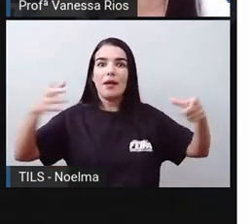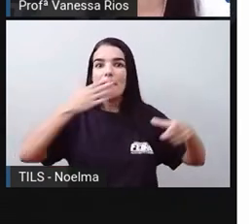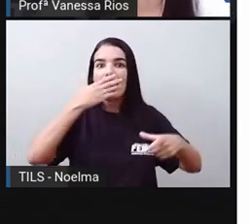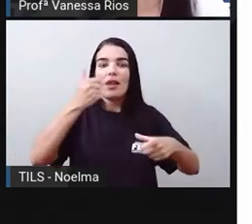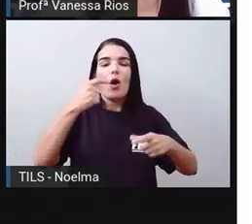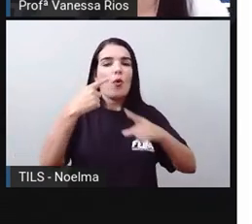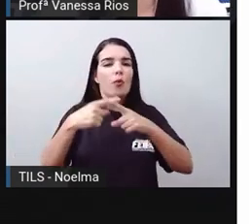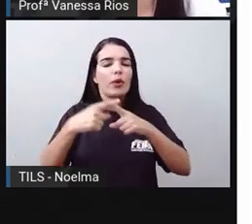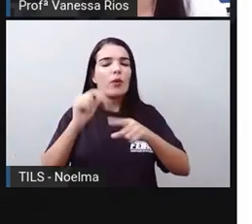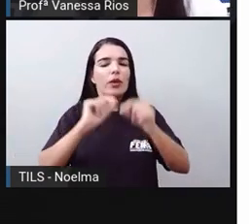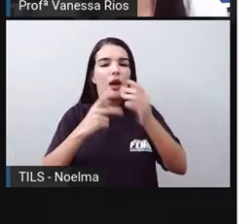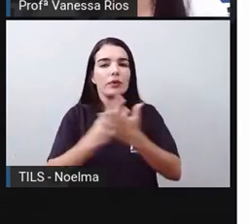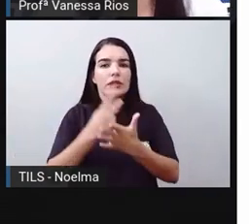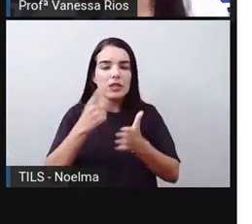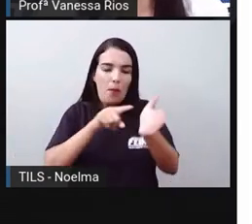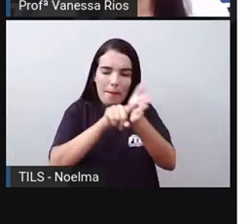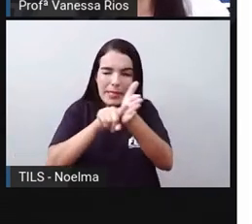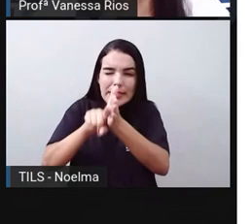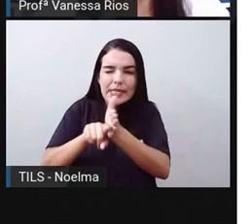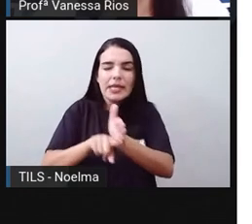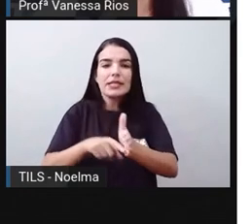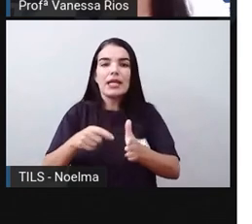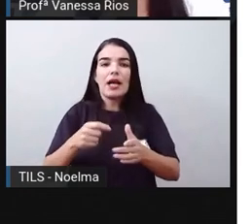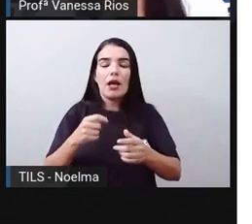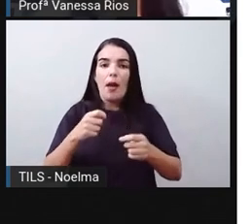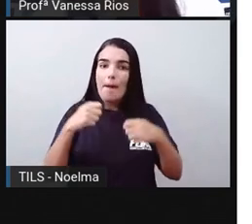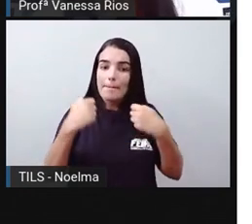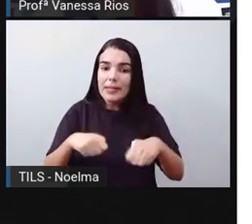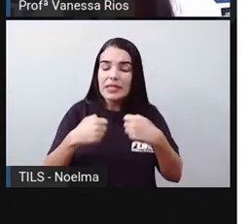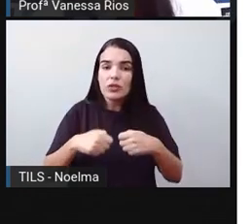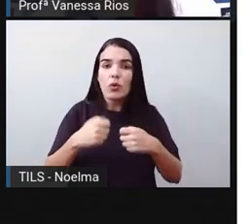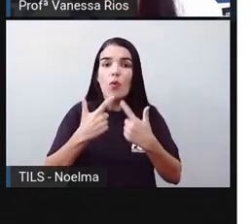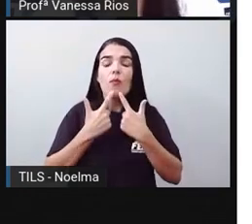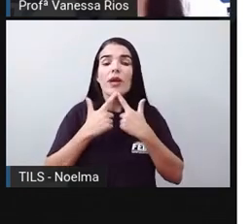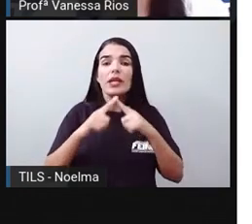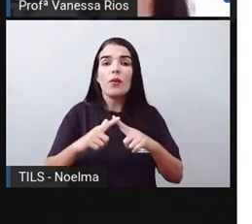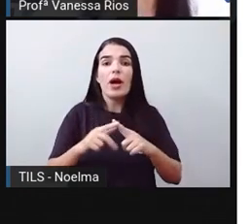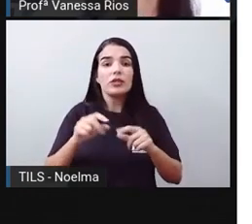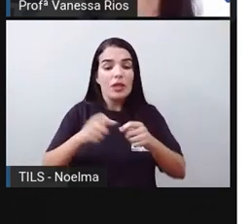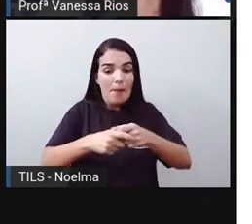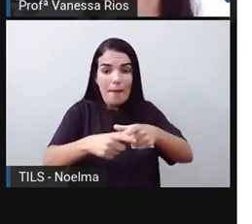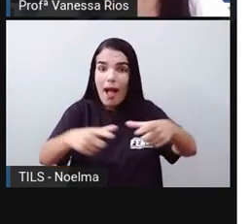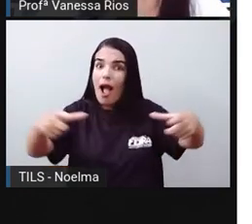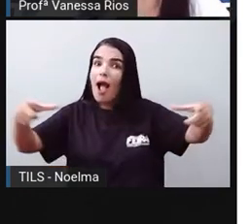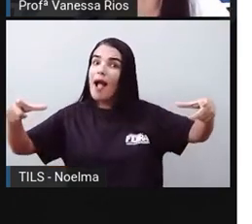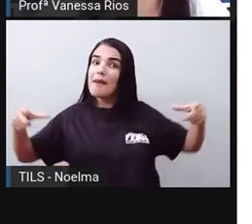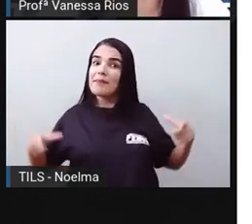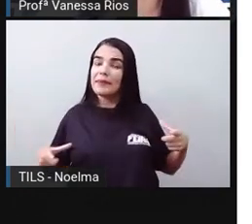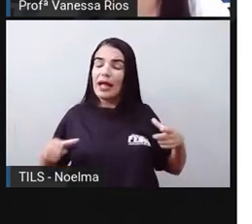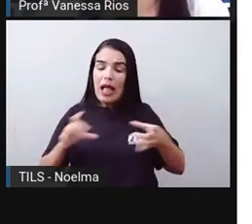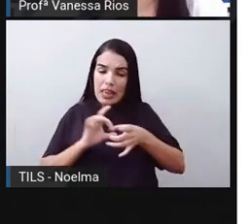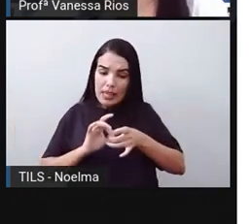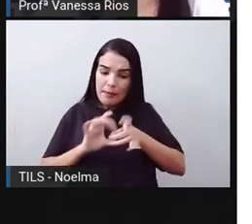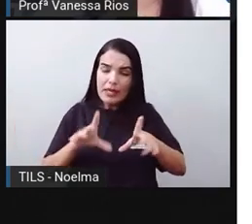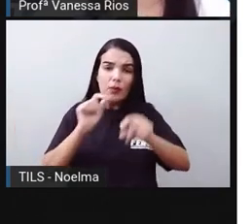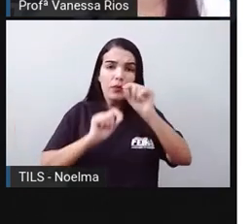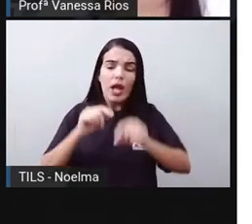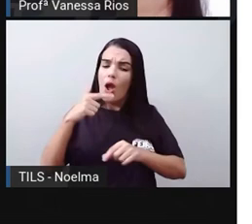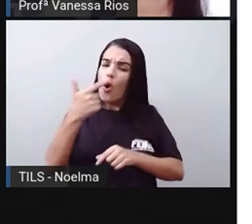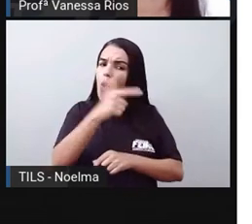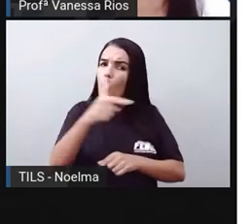que um tipo de linguagem aí pudesse ser utilizada mais amplamente, permitisse desenvolver